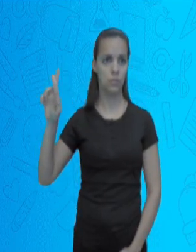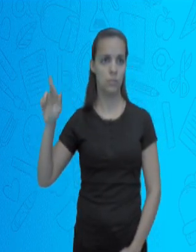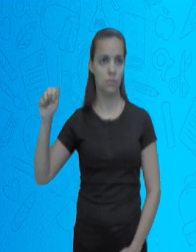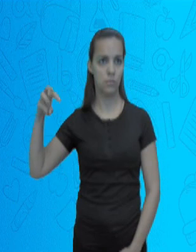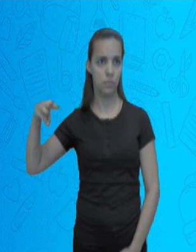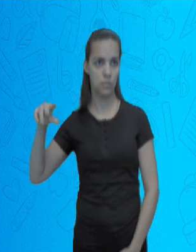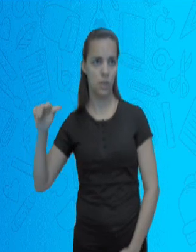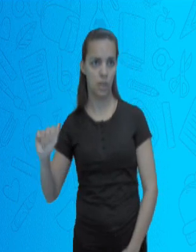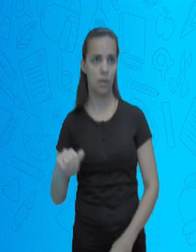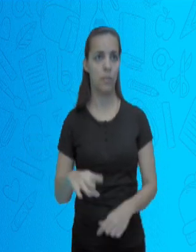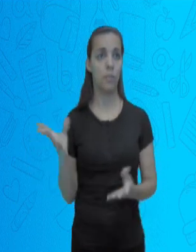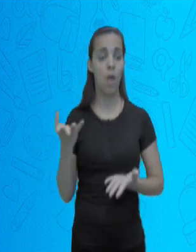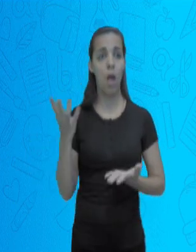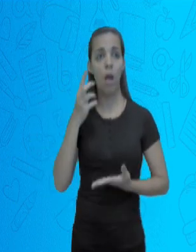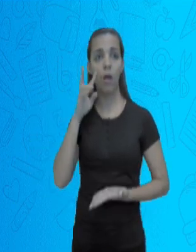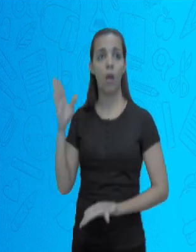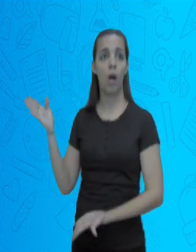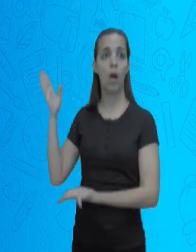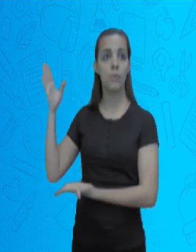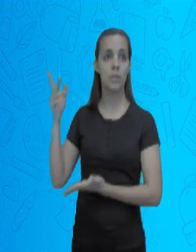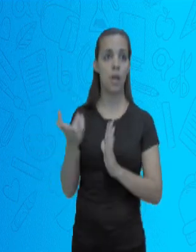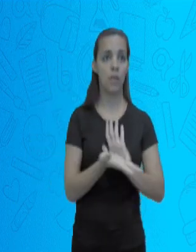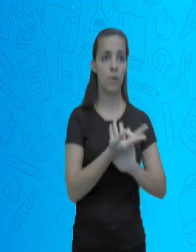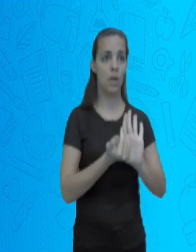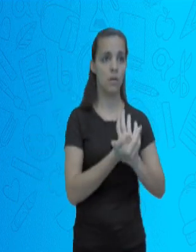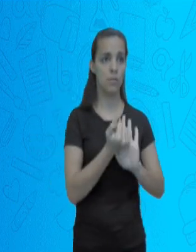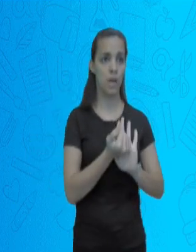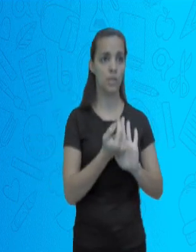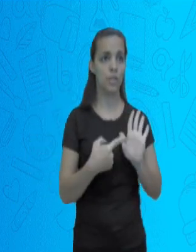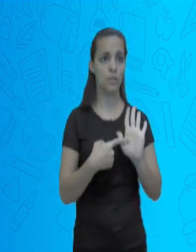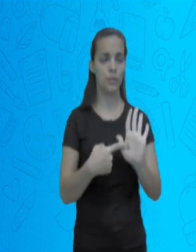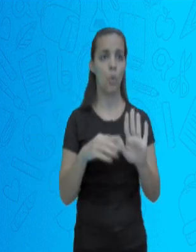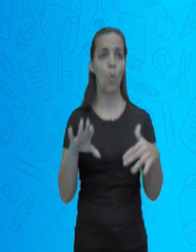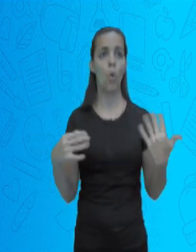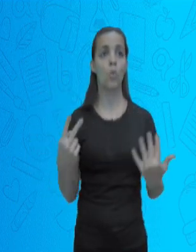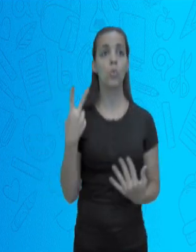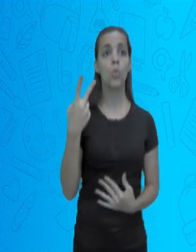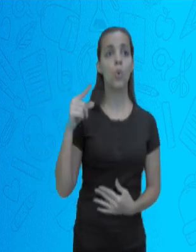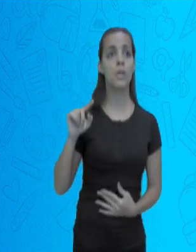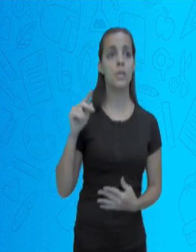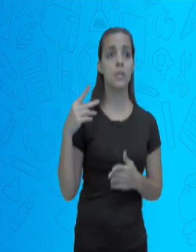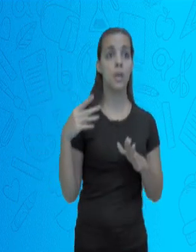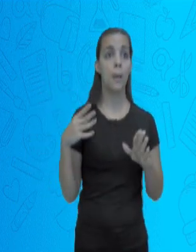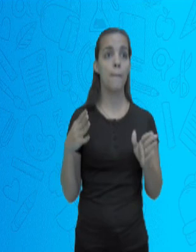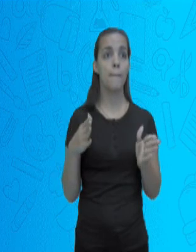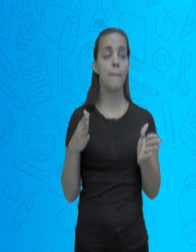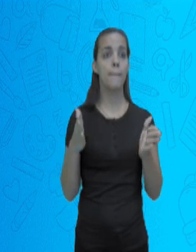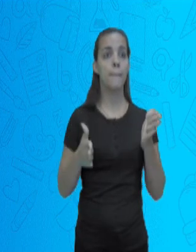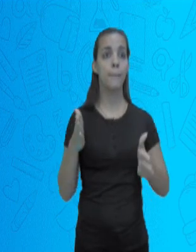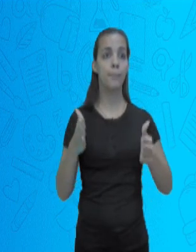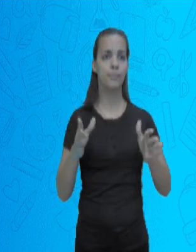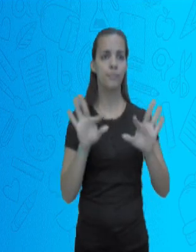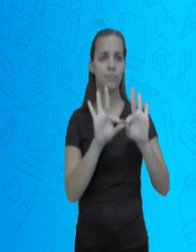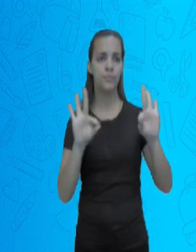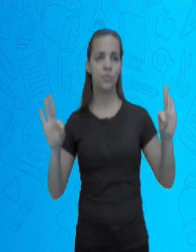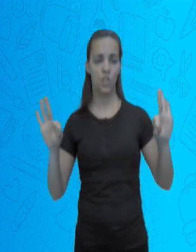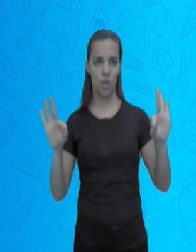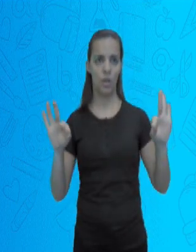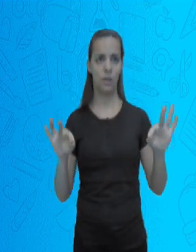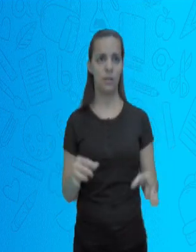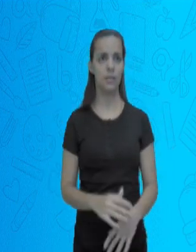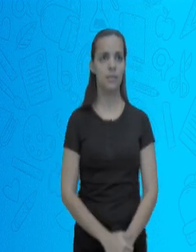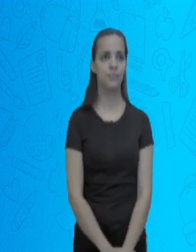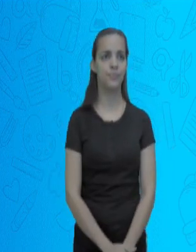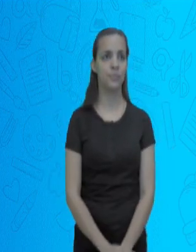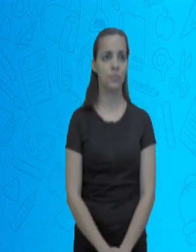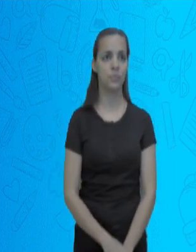Observando a figura, vamos identificar dois pares de retas paralelas. Como eu já tinha falado, né? Eu tenho CD